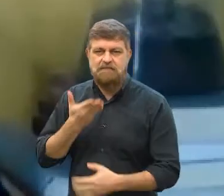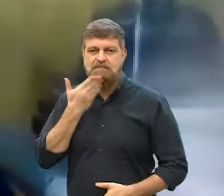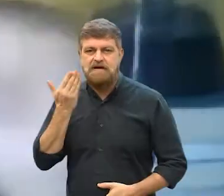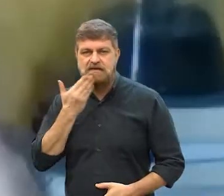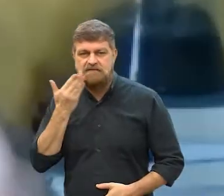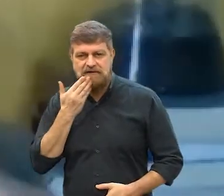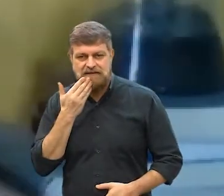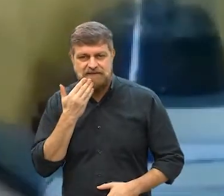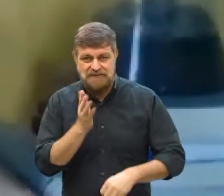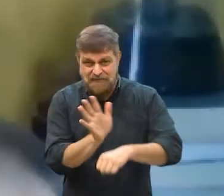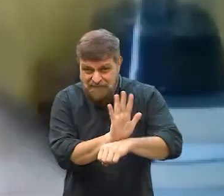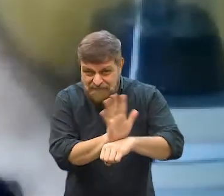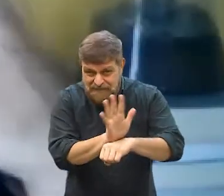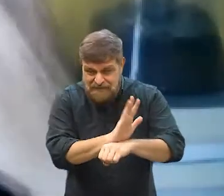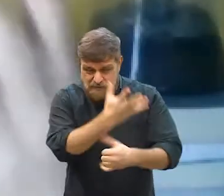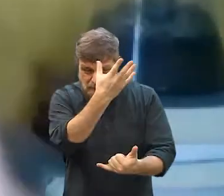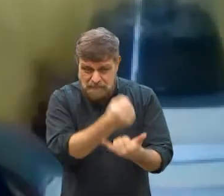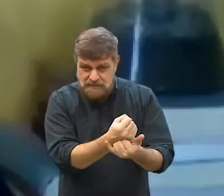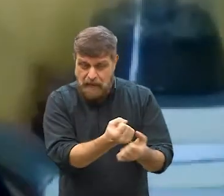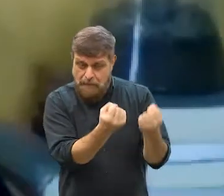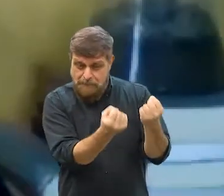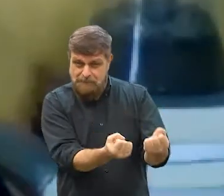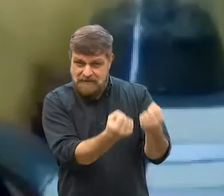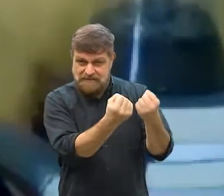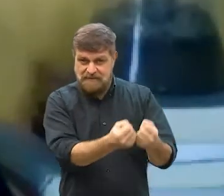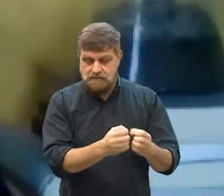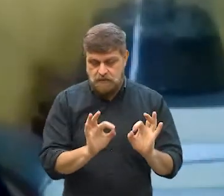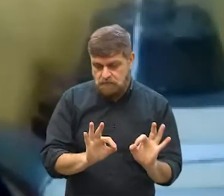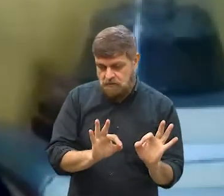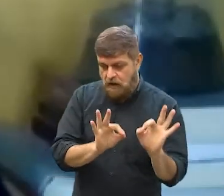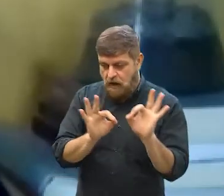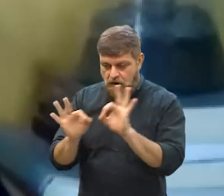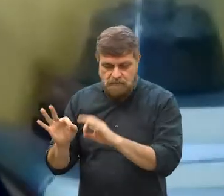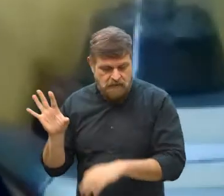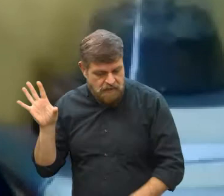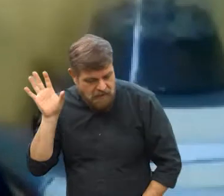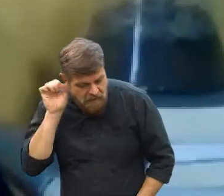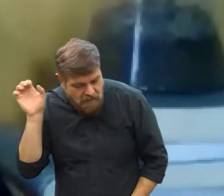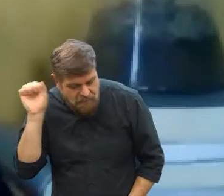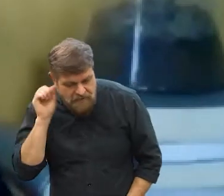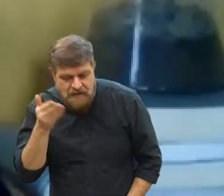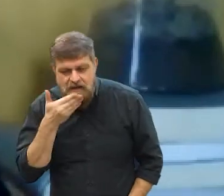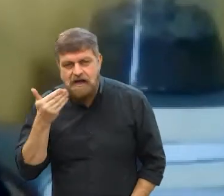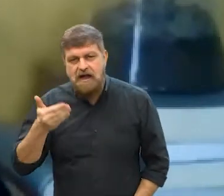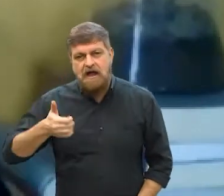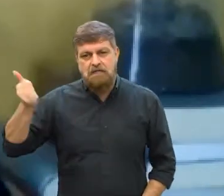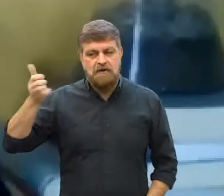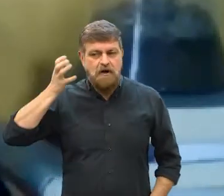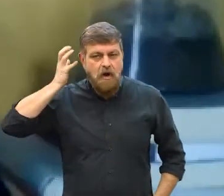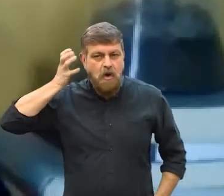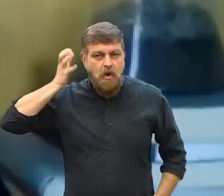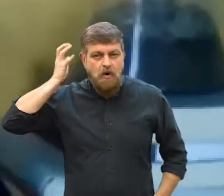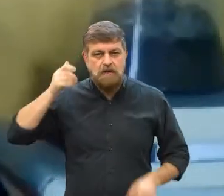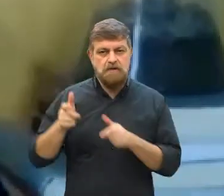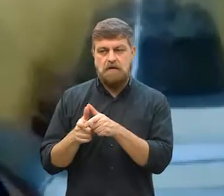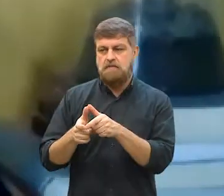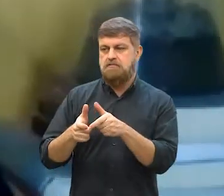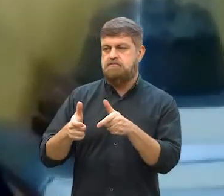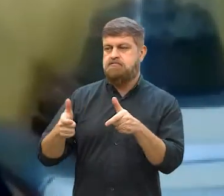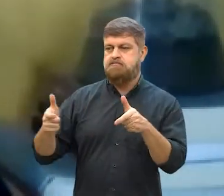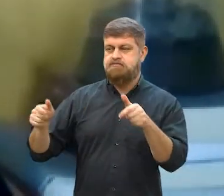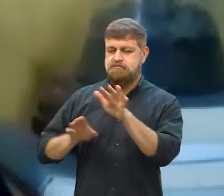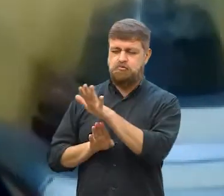baixar um vídeo eu consigo acompanhar o de uma maneira muito melhor então o rádio cresceu de uma maneira